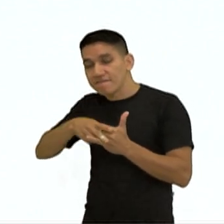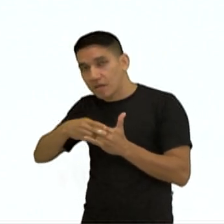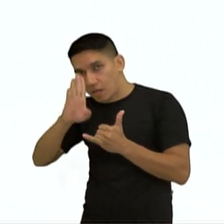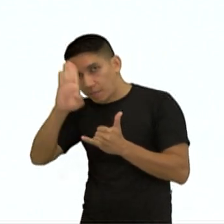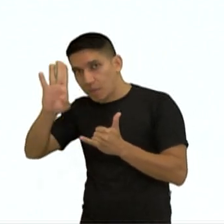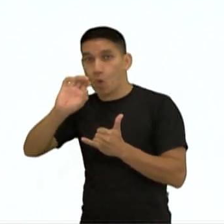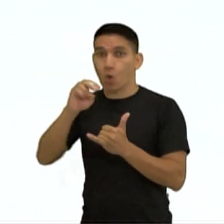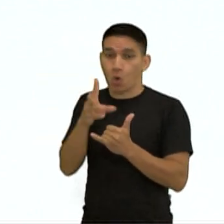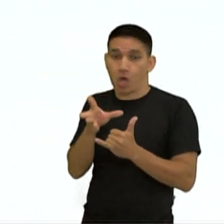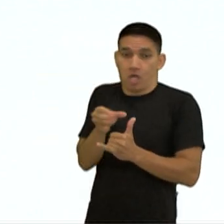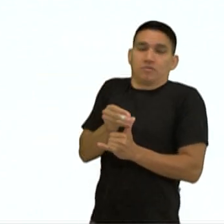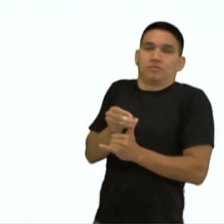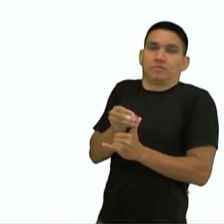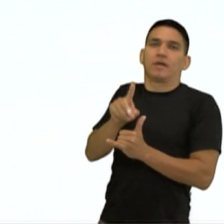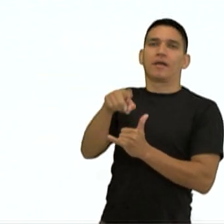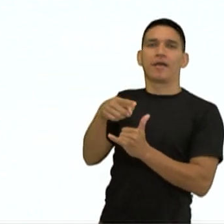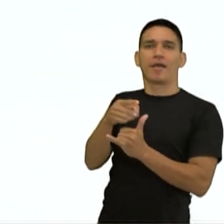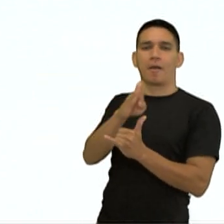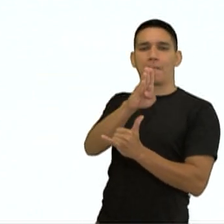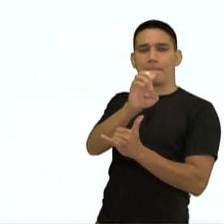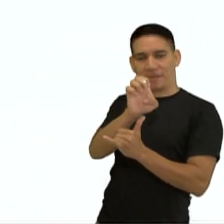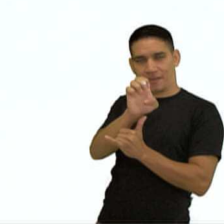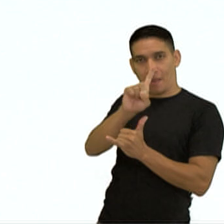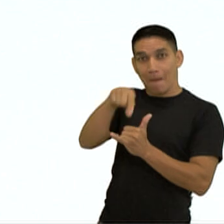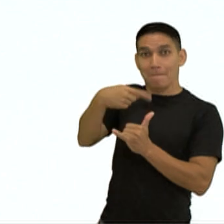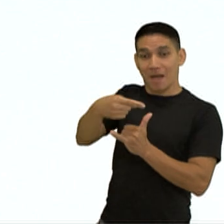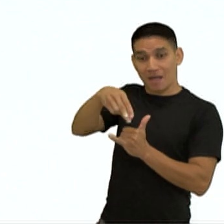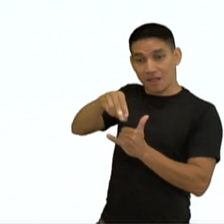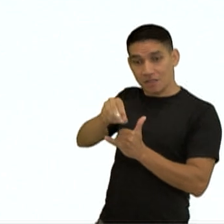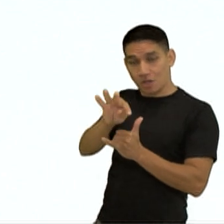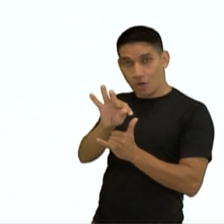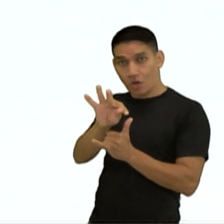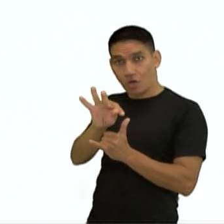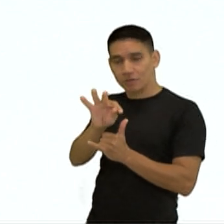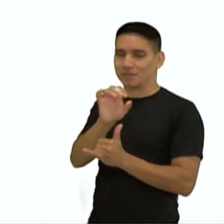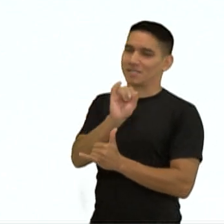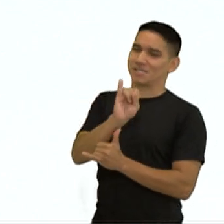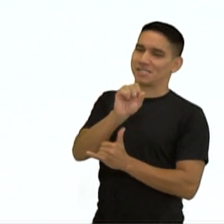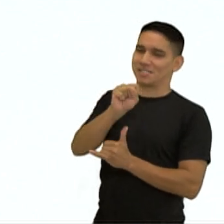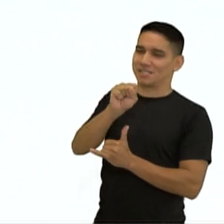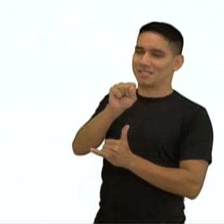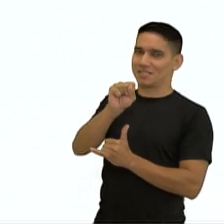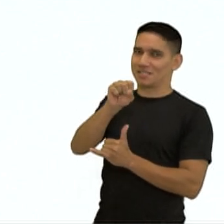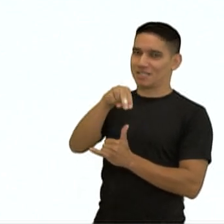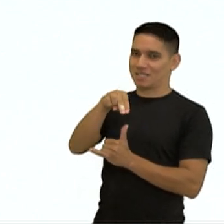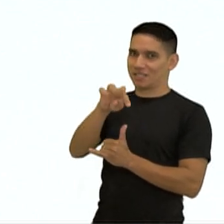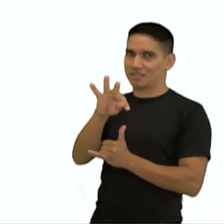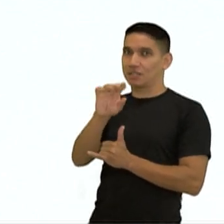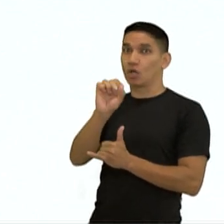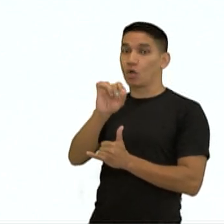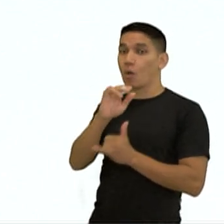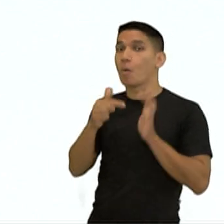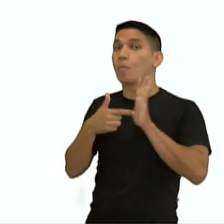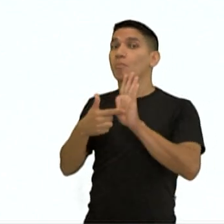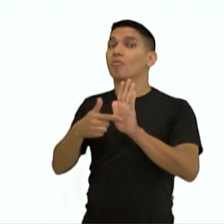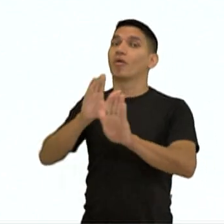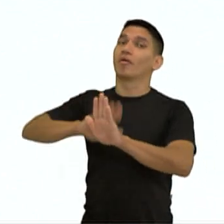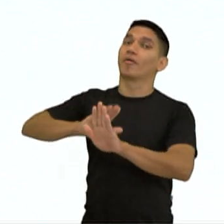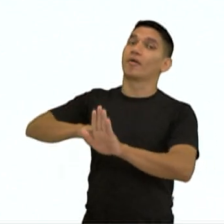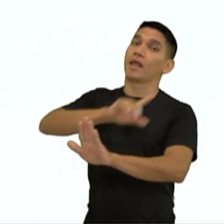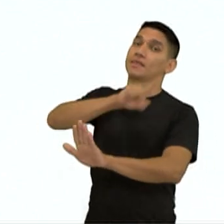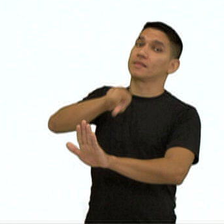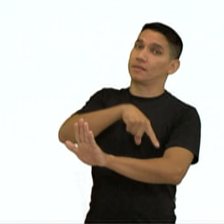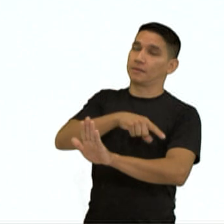forma contraída, que é a junção do verbo to be mais o not, isn't, indica aqui que a frase está na sua negativa.